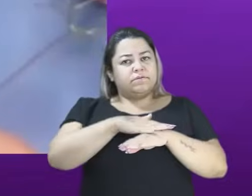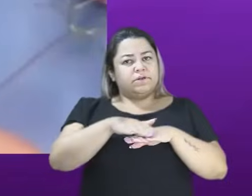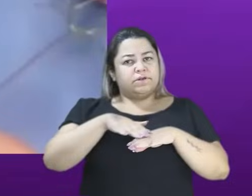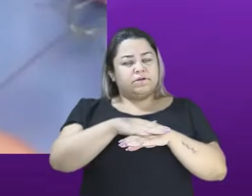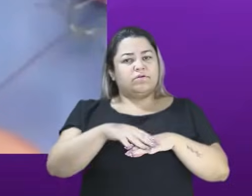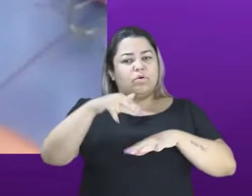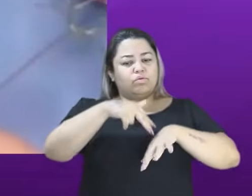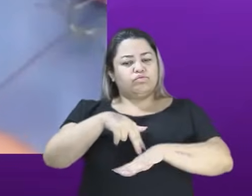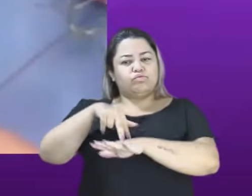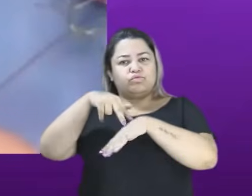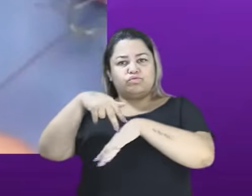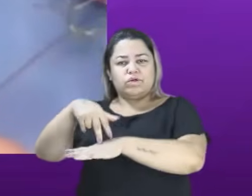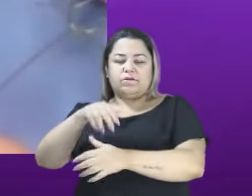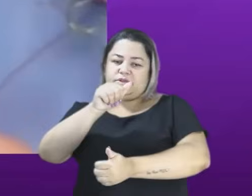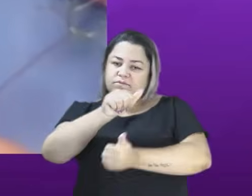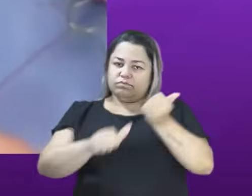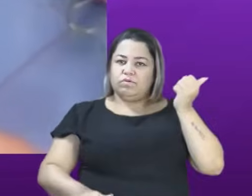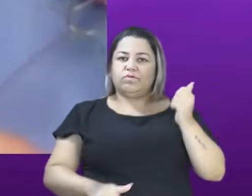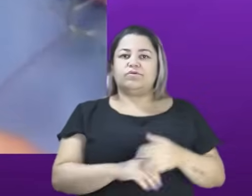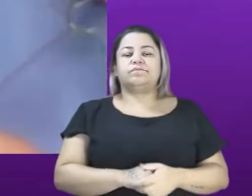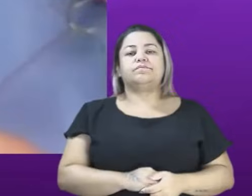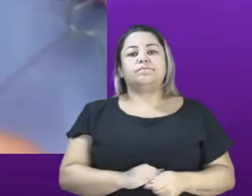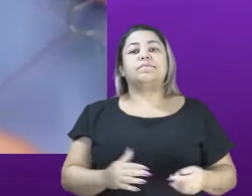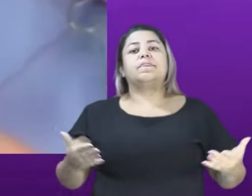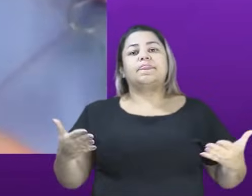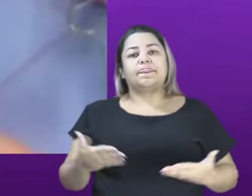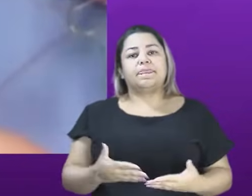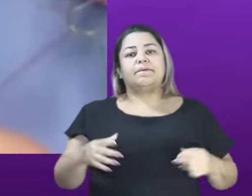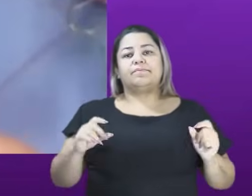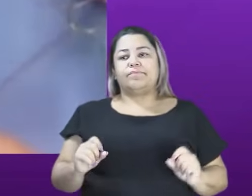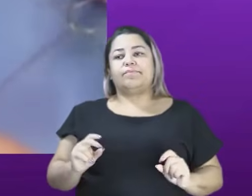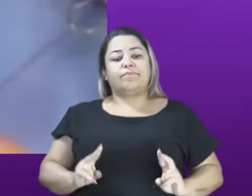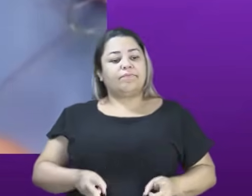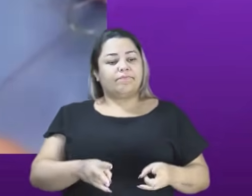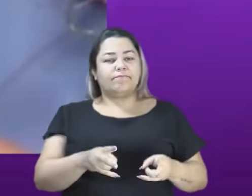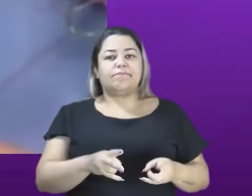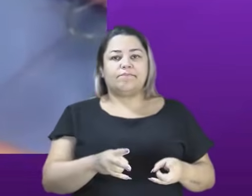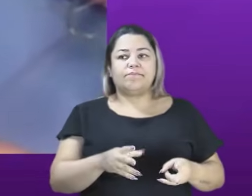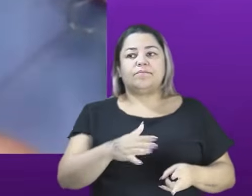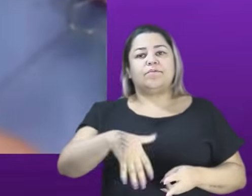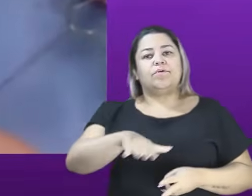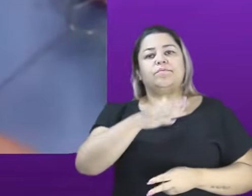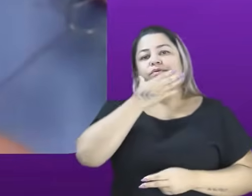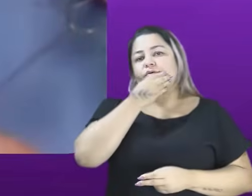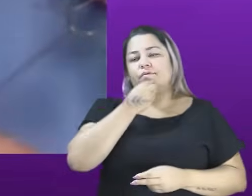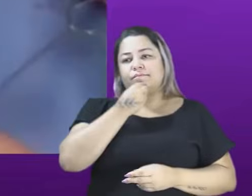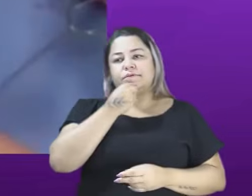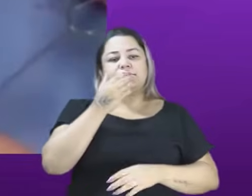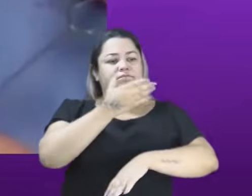O surf é um espaço, é um esporte hoje dominado, né? Sempre hoje dominado por